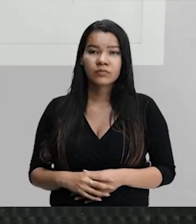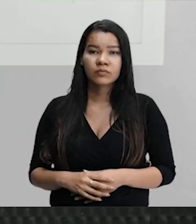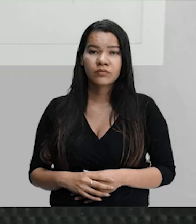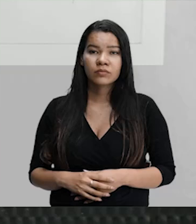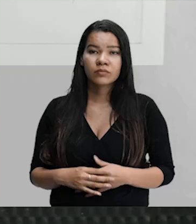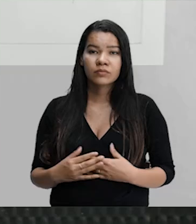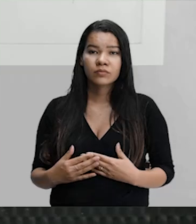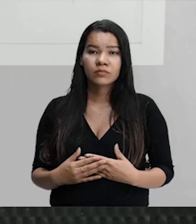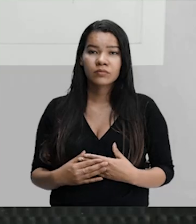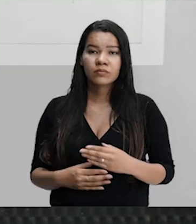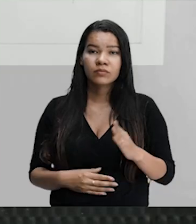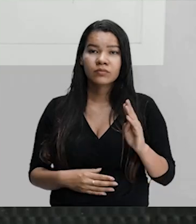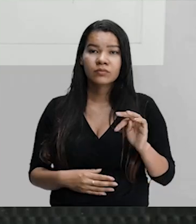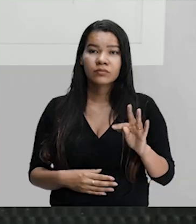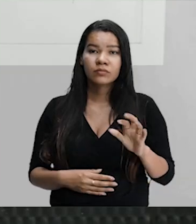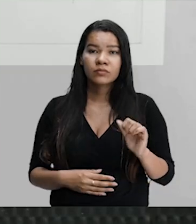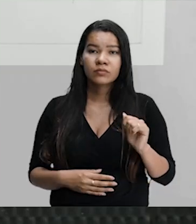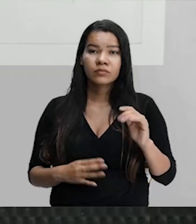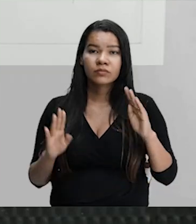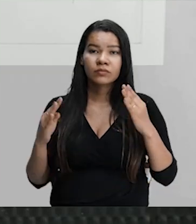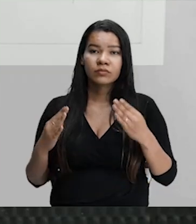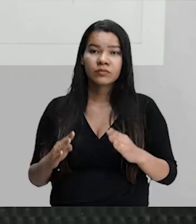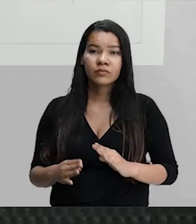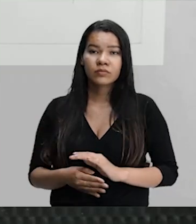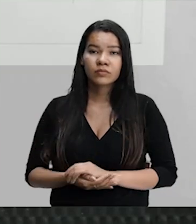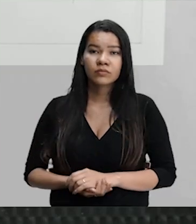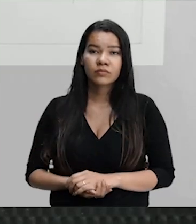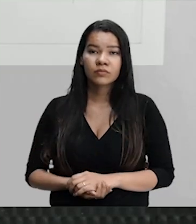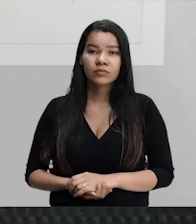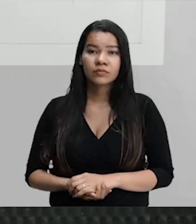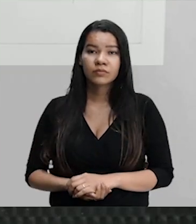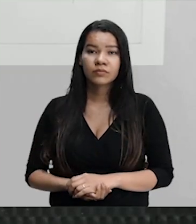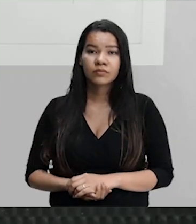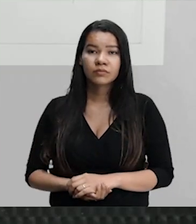Então a partícula beta é o seguinte, certo?